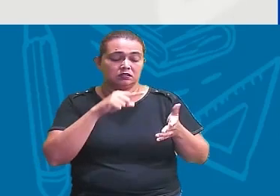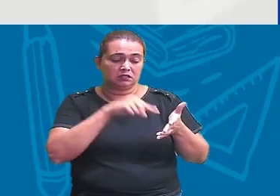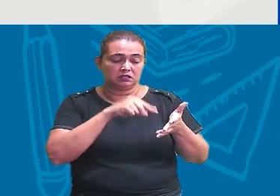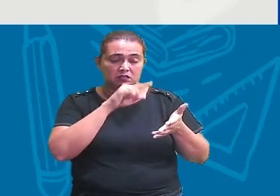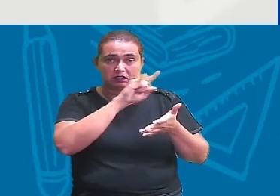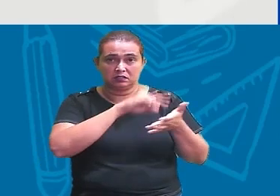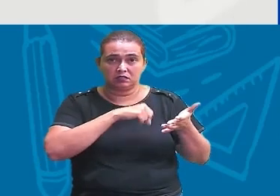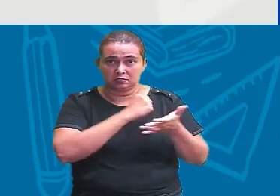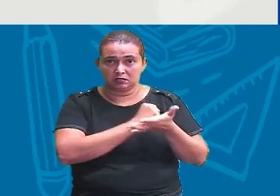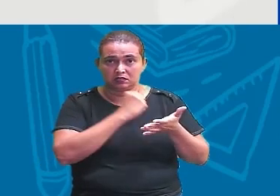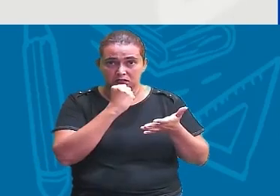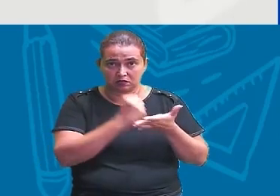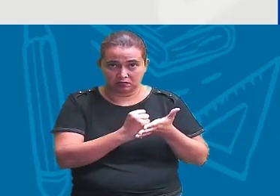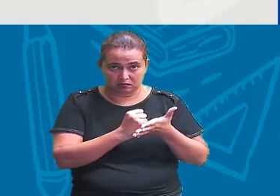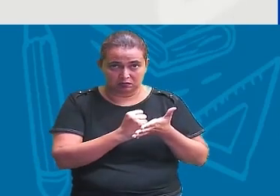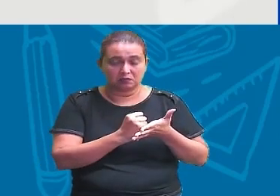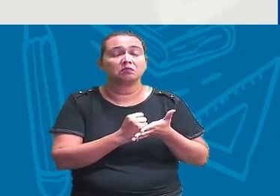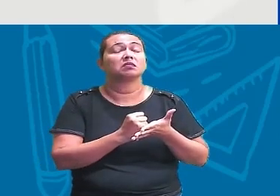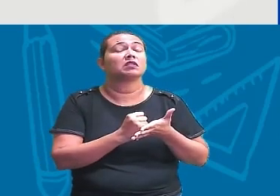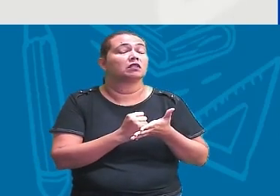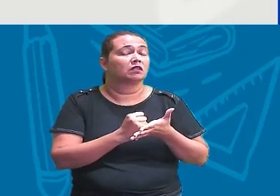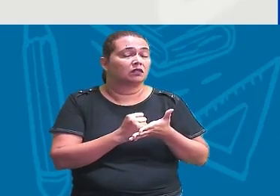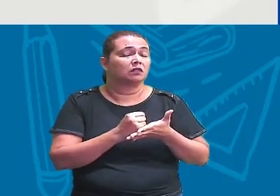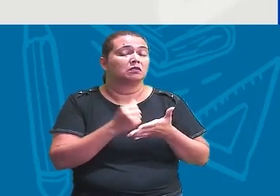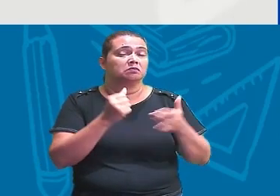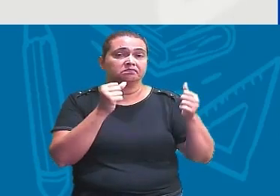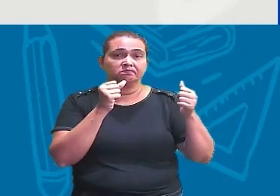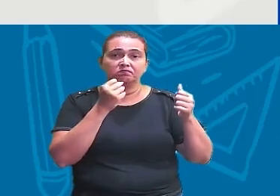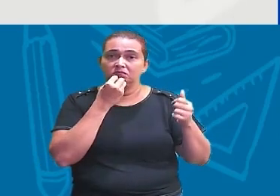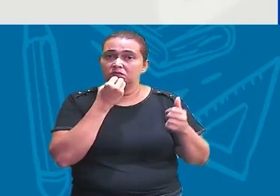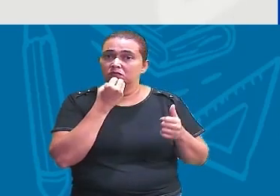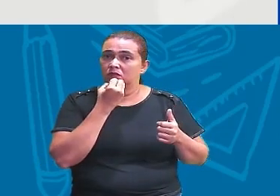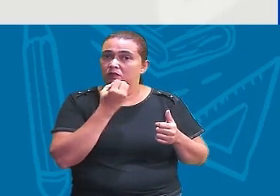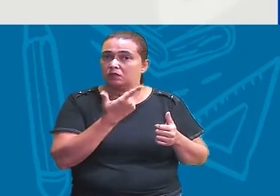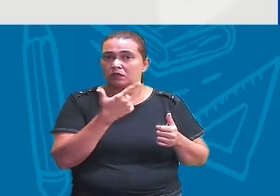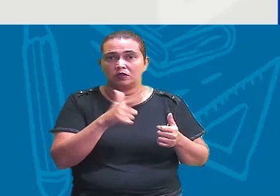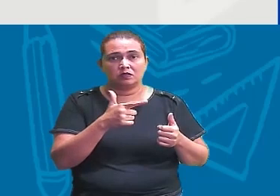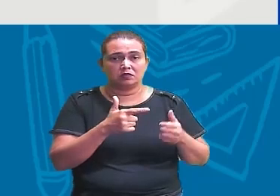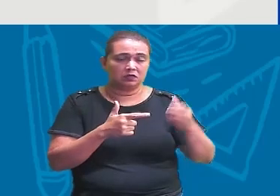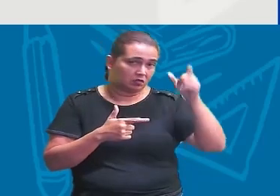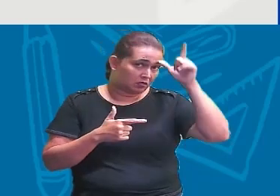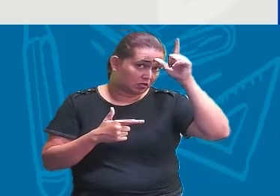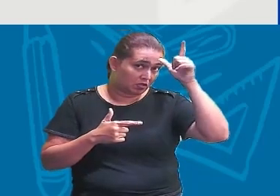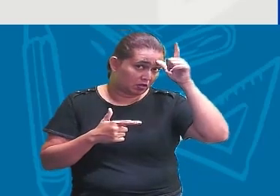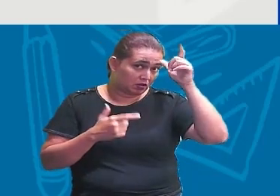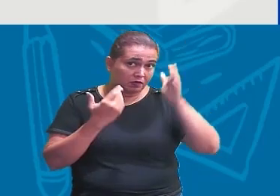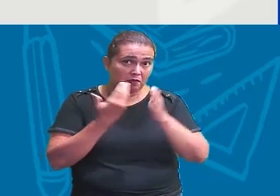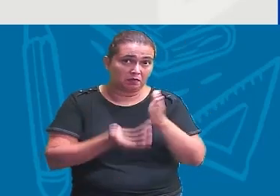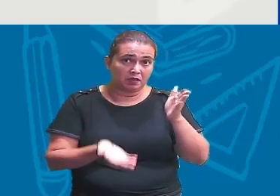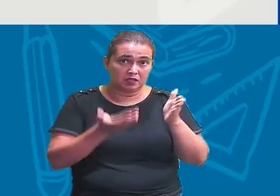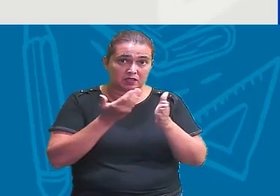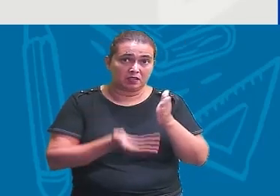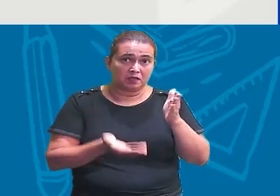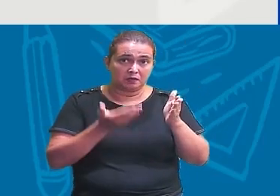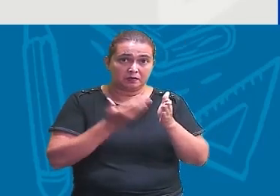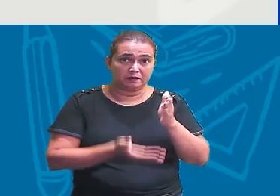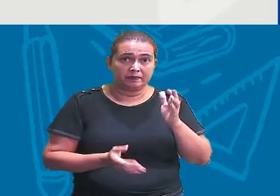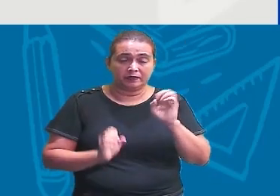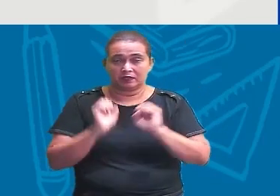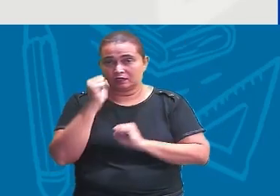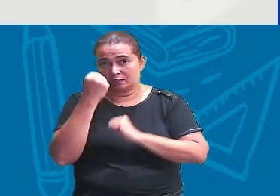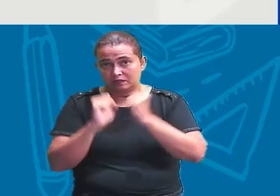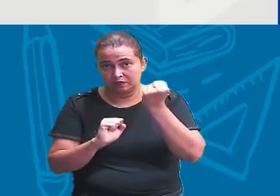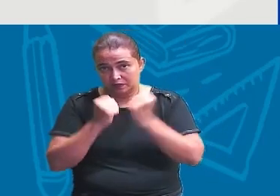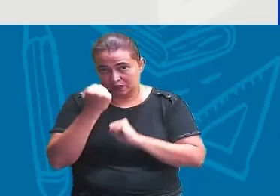extremamente prejudicial à Alemanha, que teve que perder parte da sua indústria, teve que abdicar do